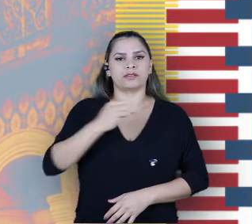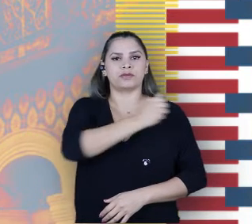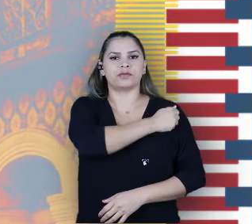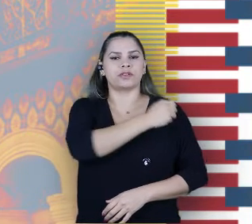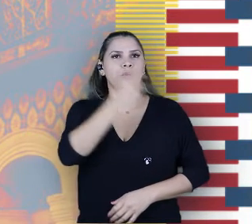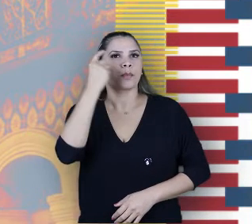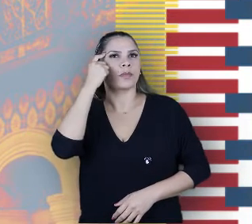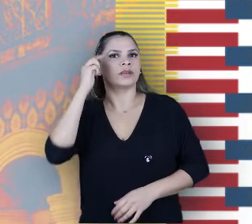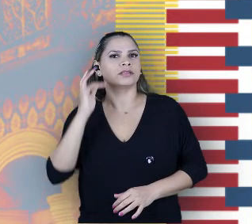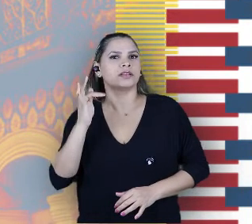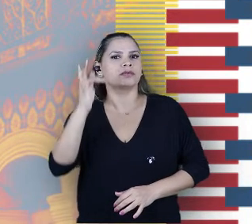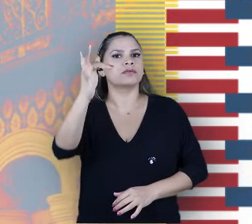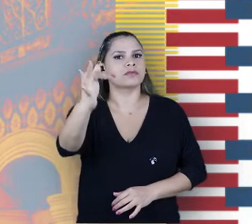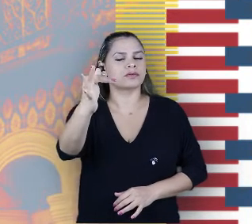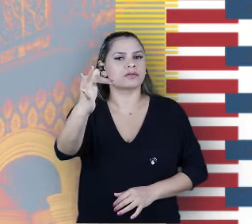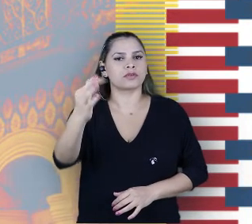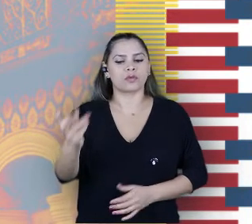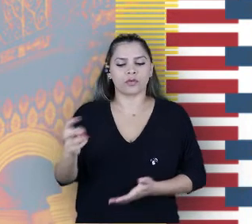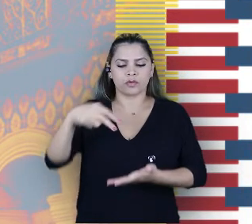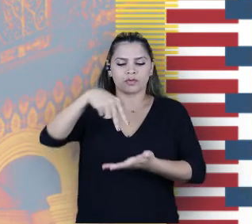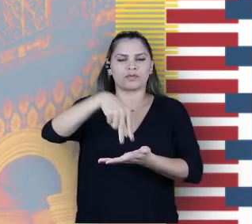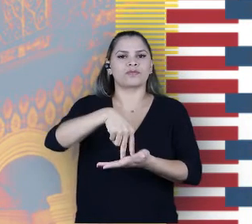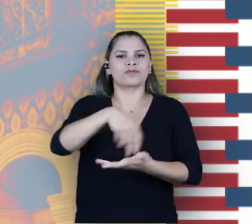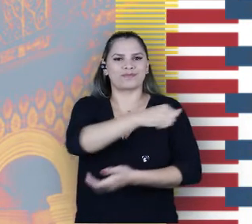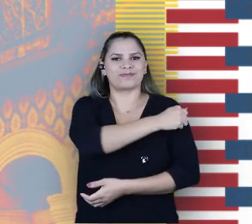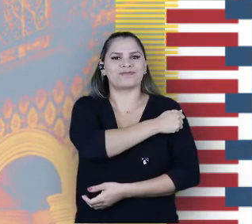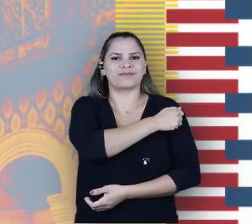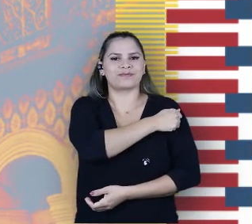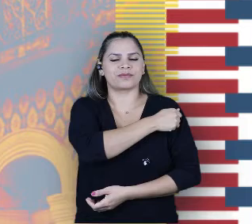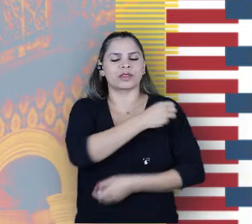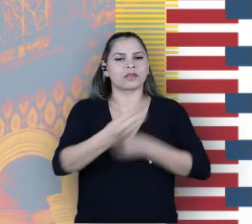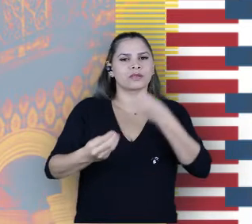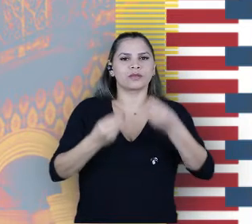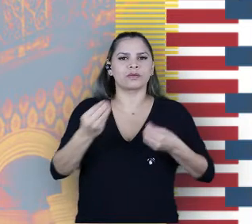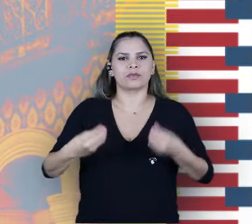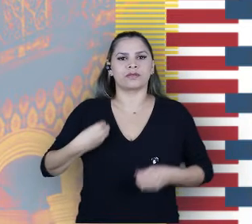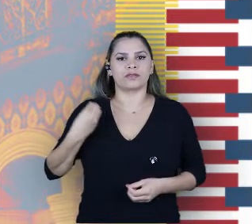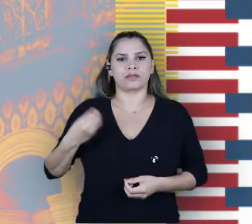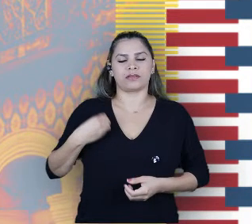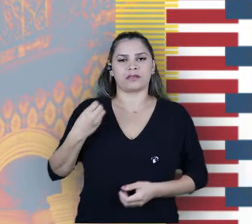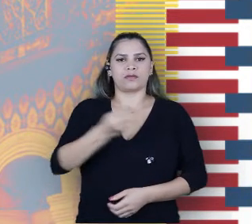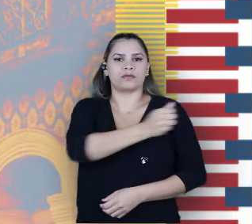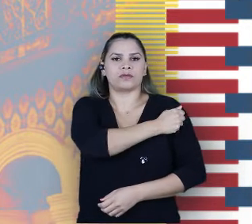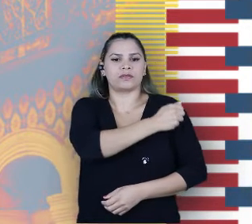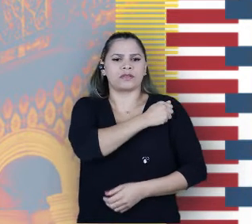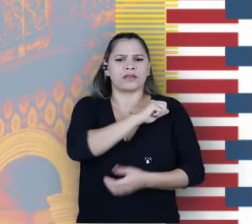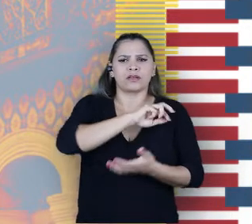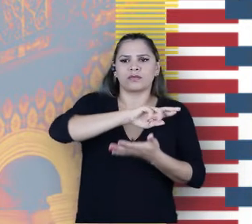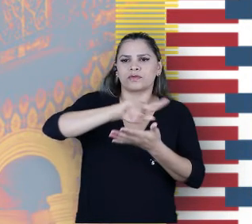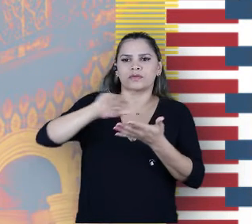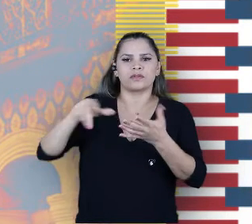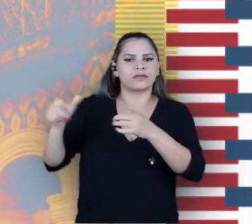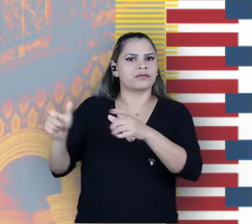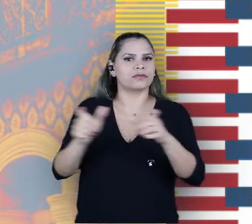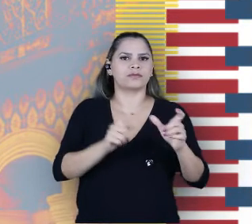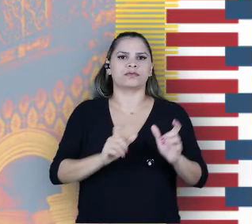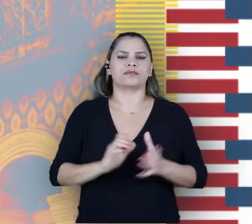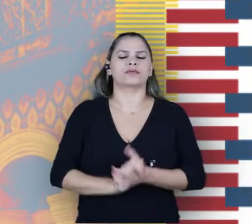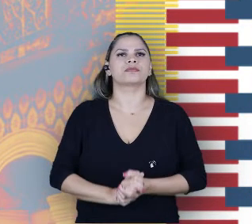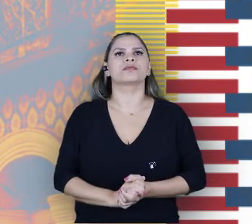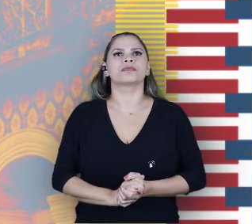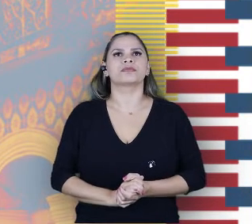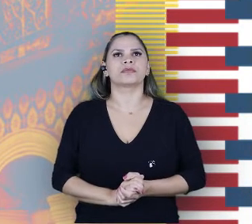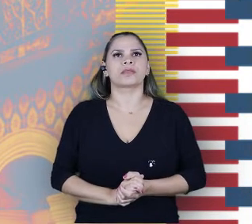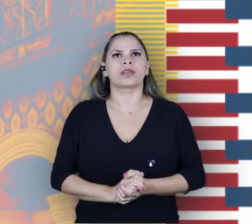elas recaem sobre essa vida do estudante, né? Sobre pensar lá na frente, sobre esse ser